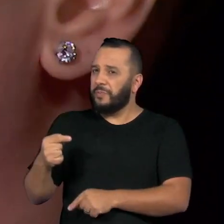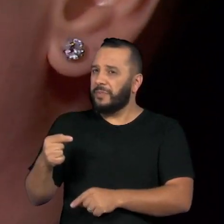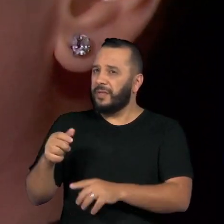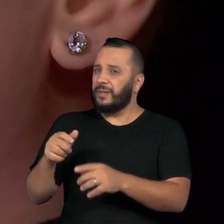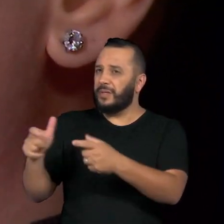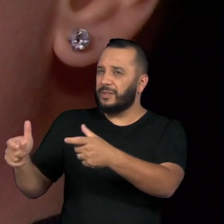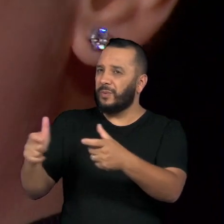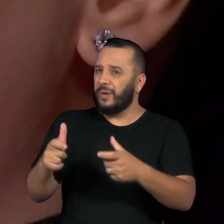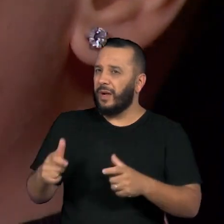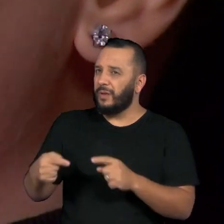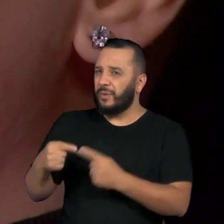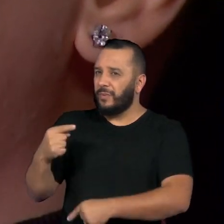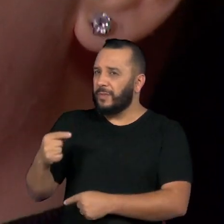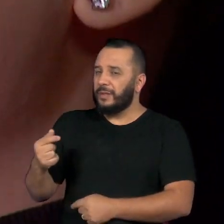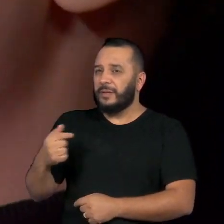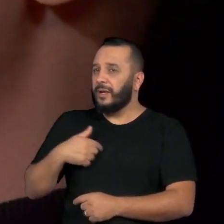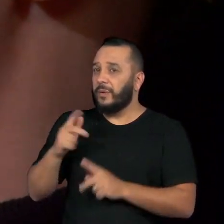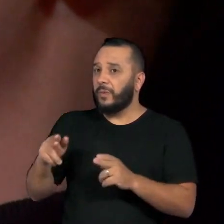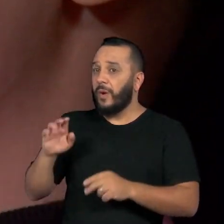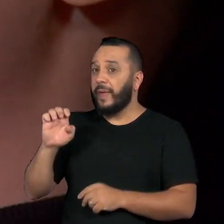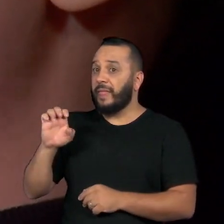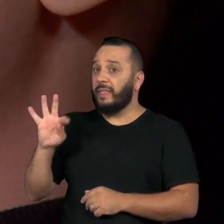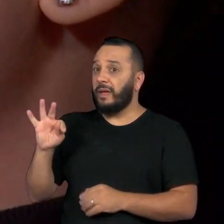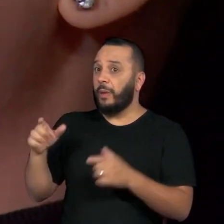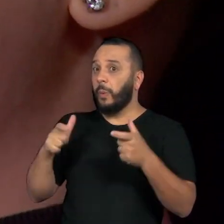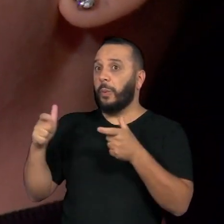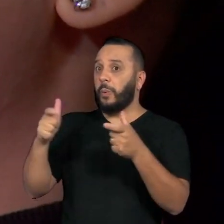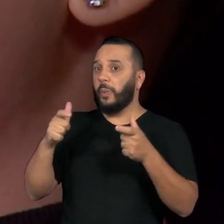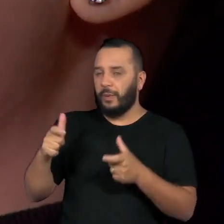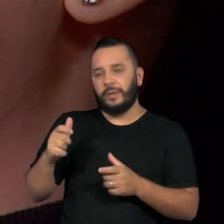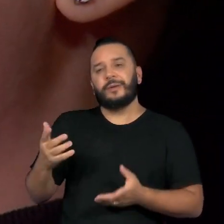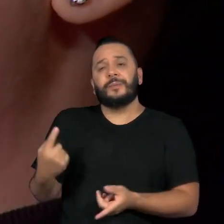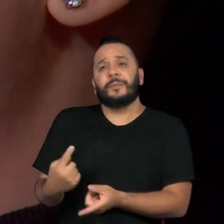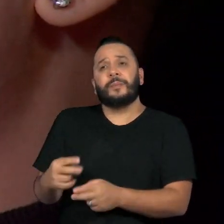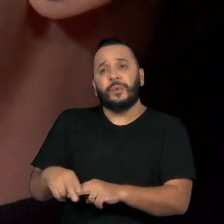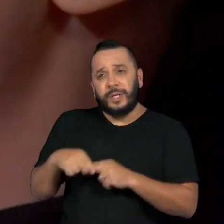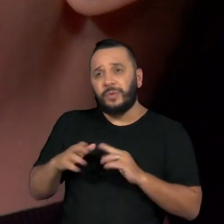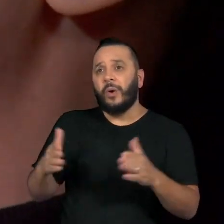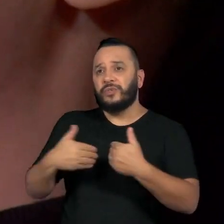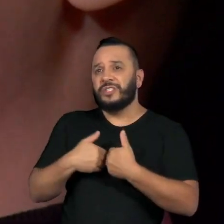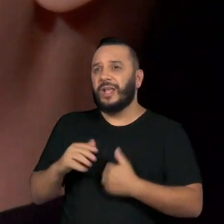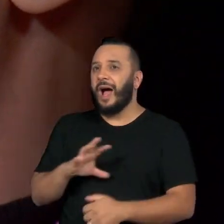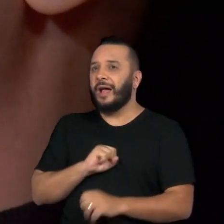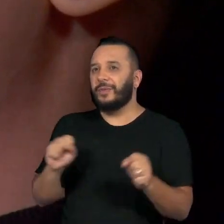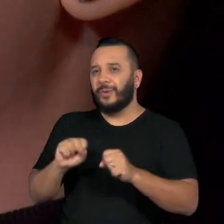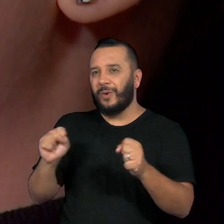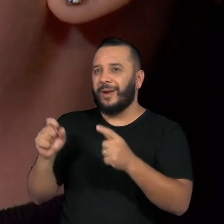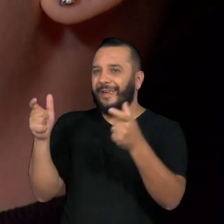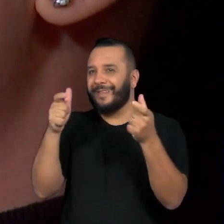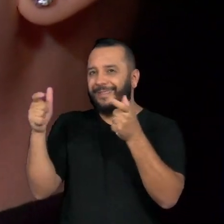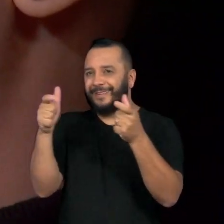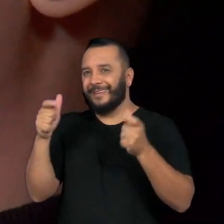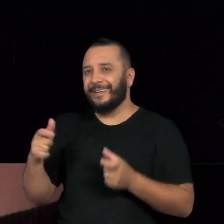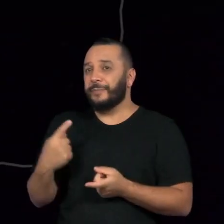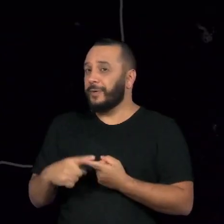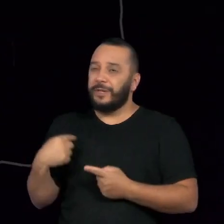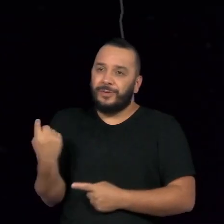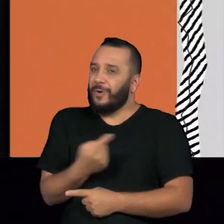esse lugar. Eu sou um alienígena. Muitos autistas adoram alienígenas porque é como a gente se sente. Um